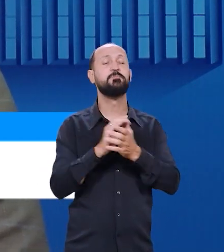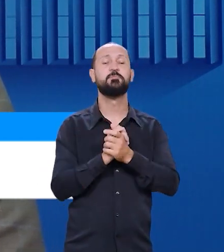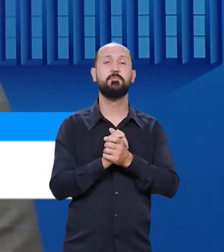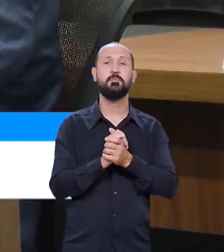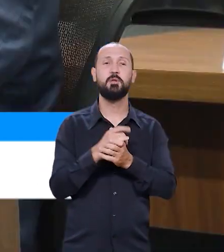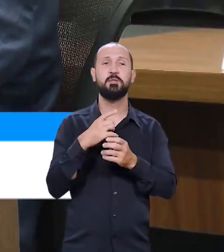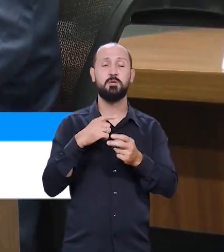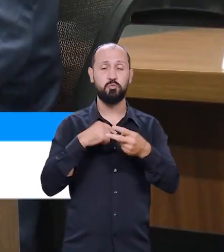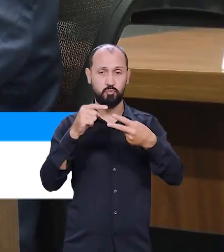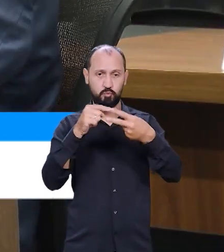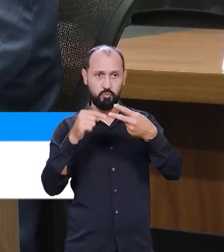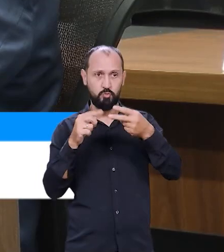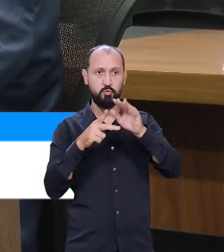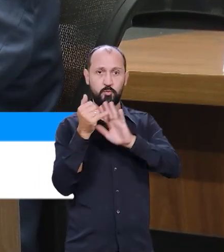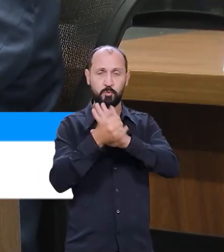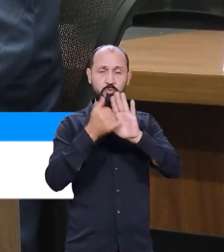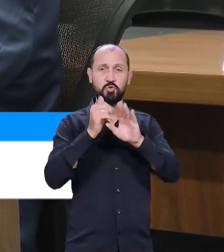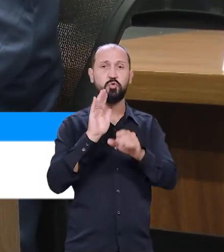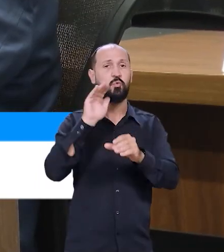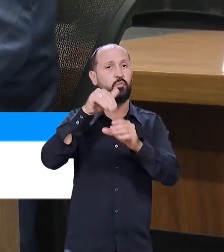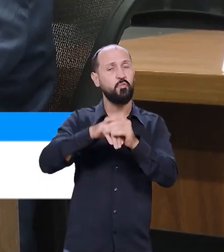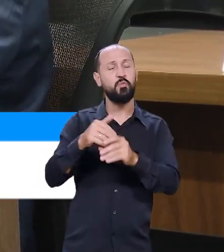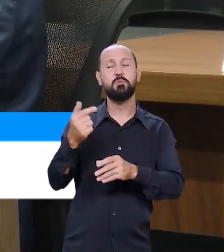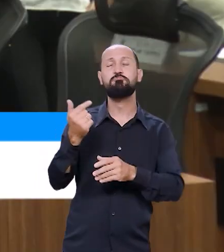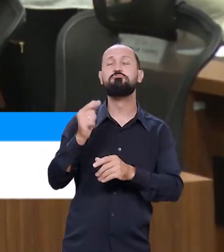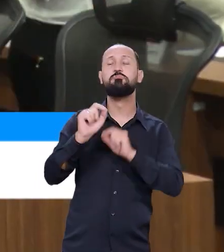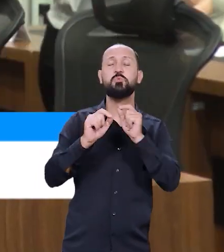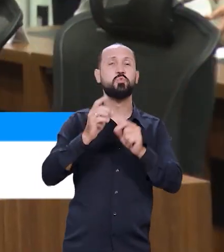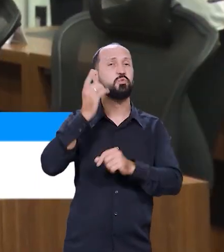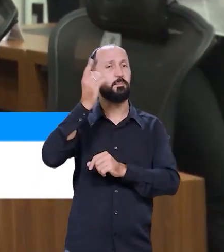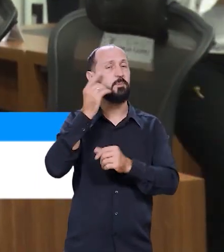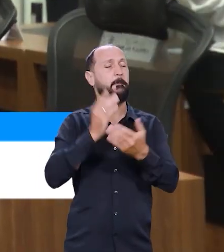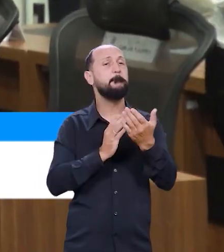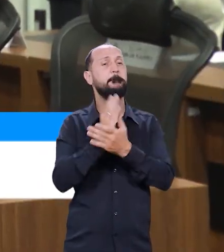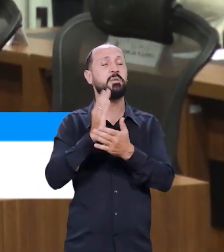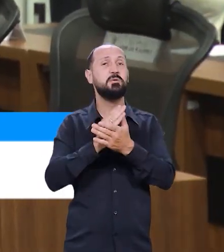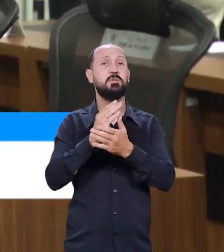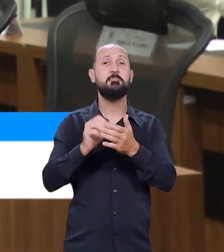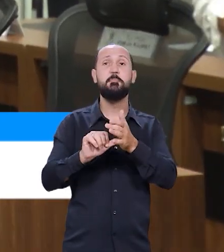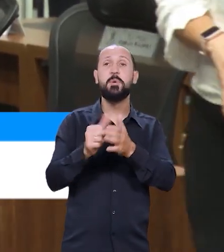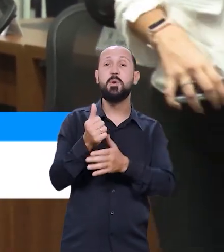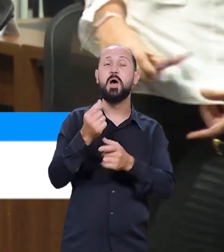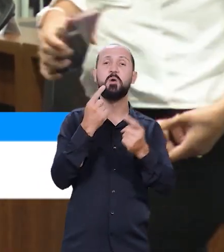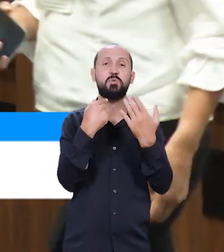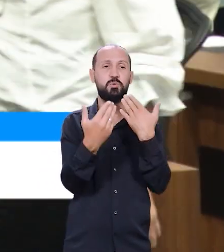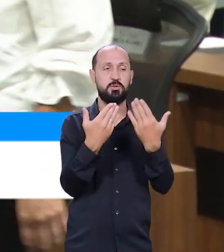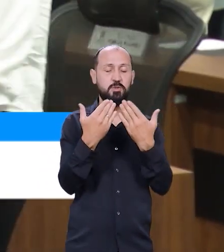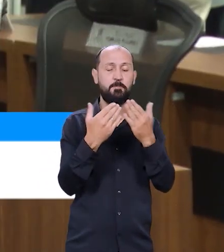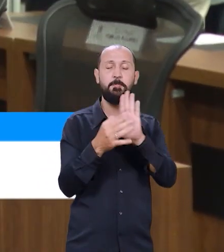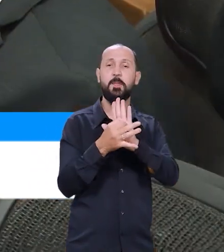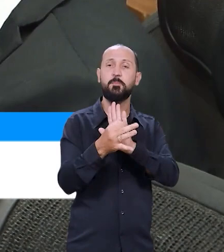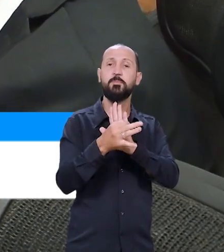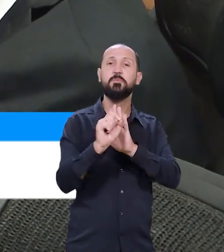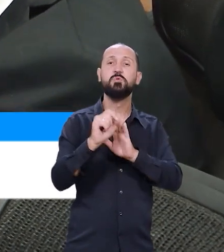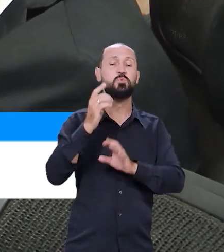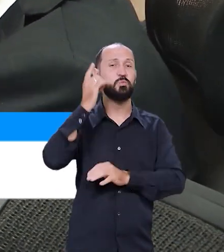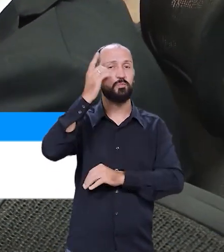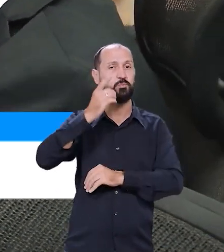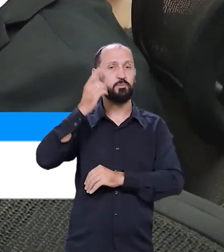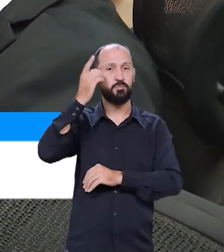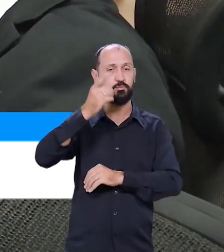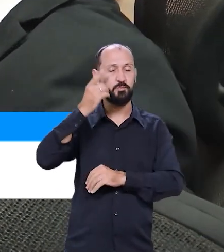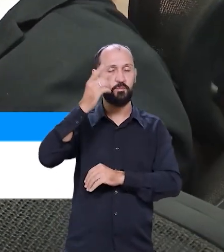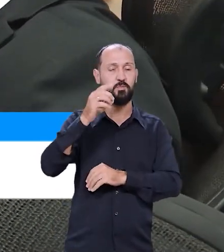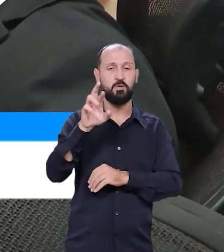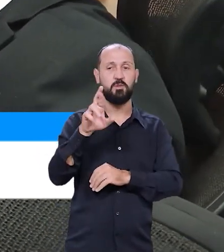Assembleia Legislativa. Além dos 2 projetos em segunda votação, os deputados estaduais aprovaram em primeira discussão proposta de